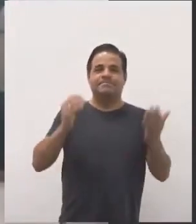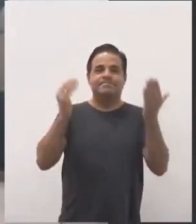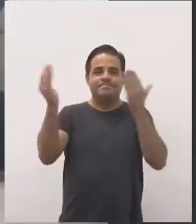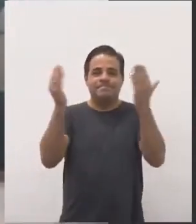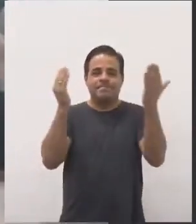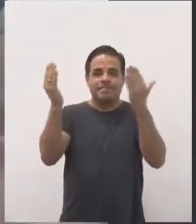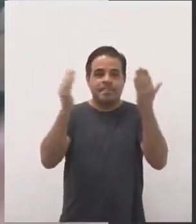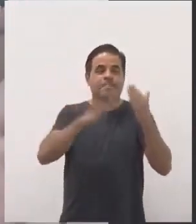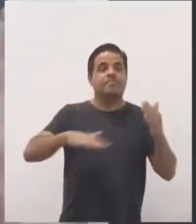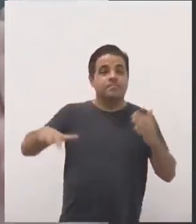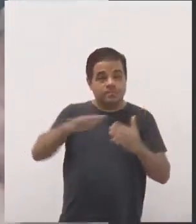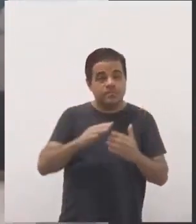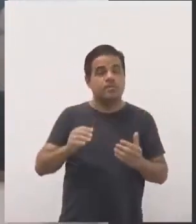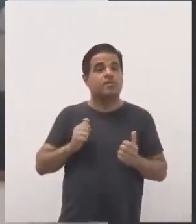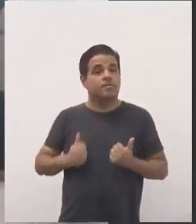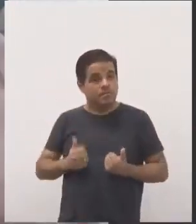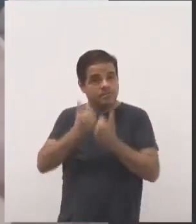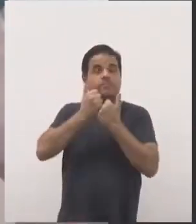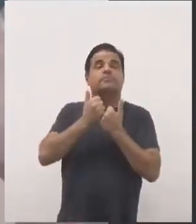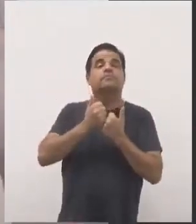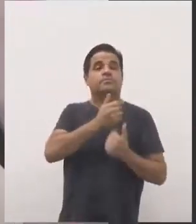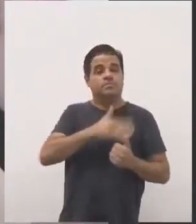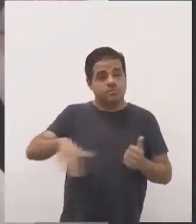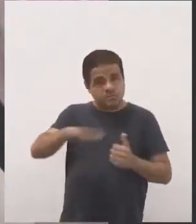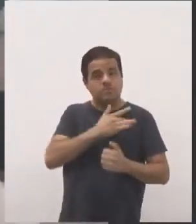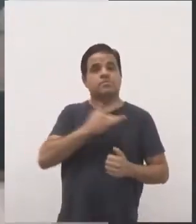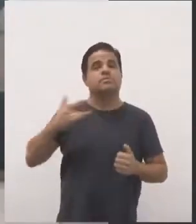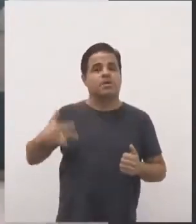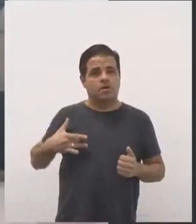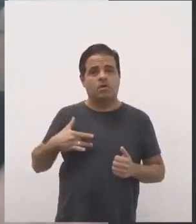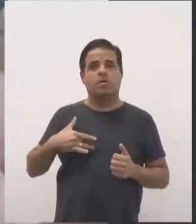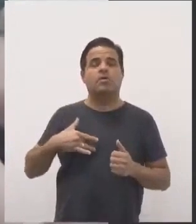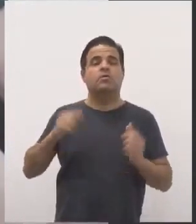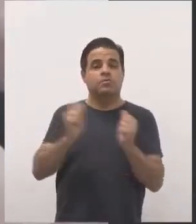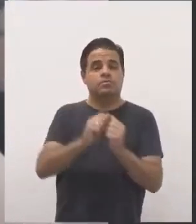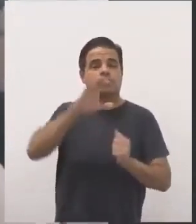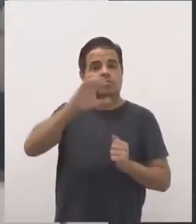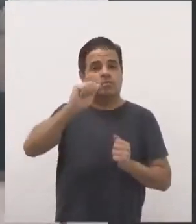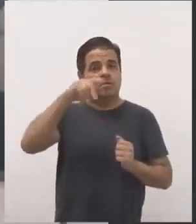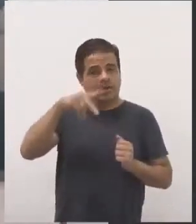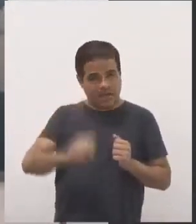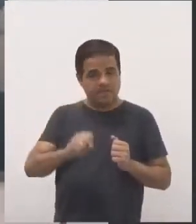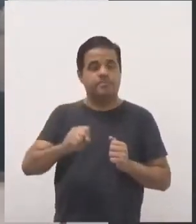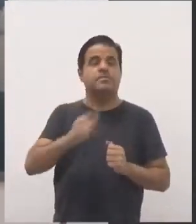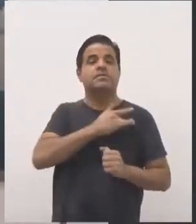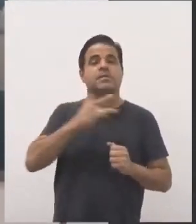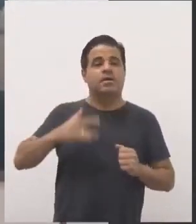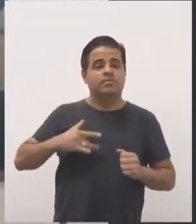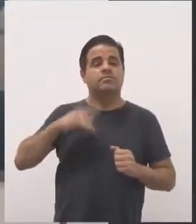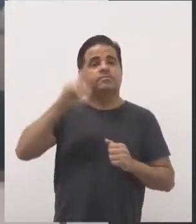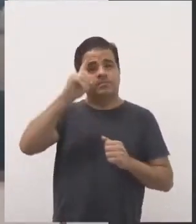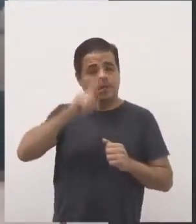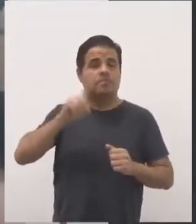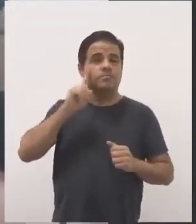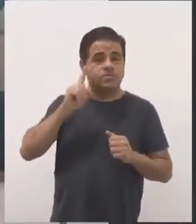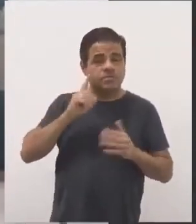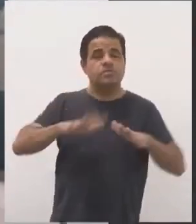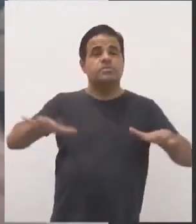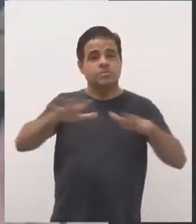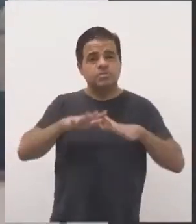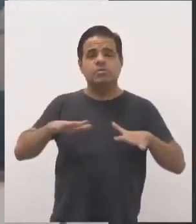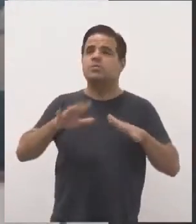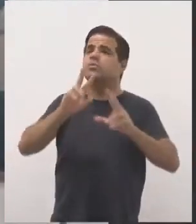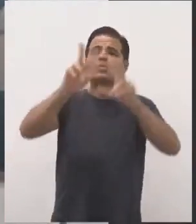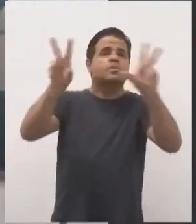para equipamentos de públicos de saúde, como o CAPS, e, enfim, Hospital Dia,